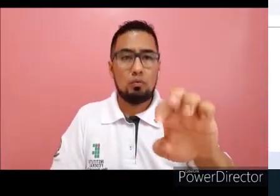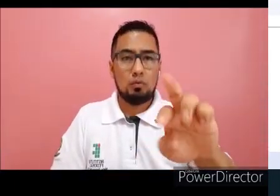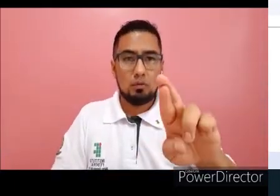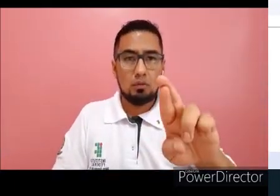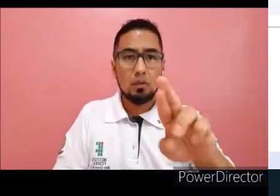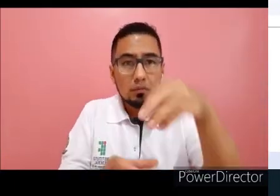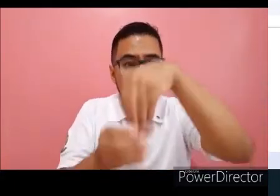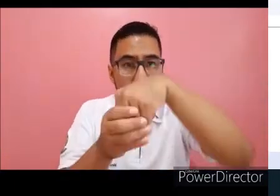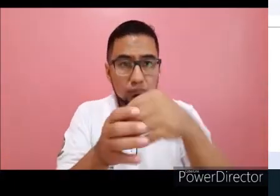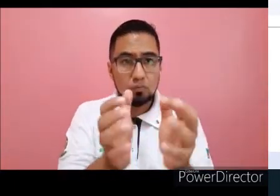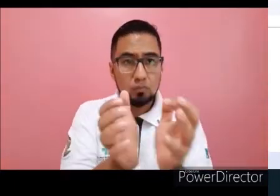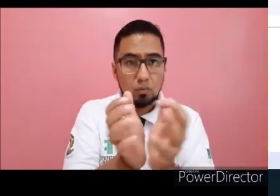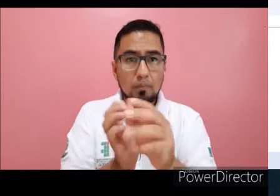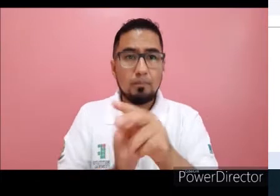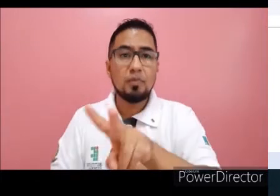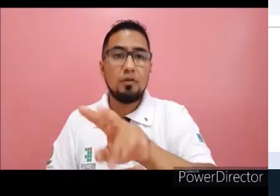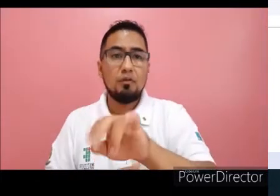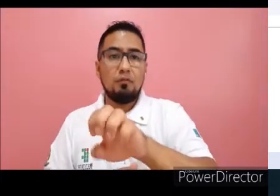pacote de controller,